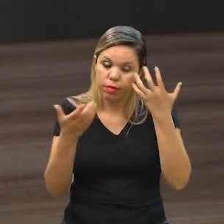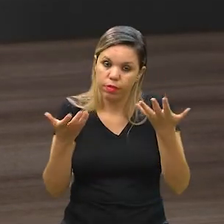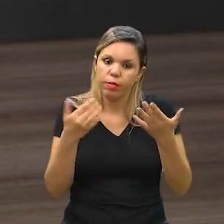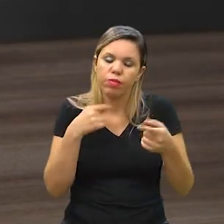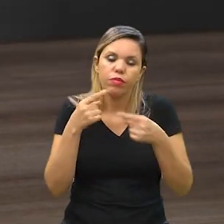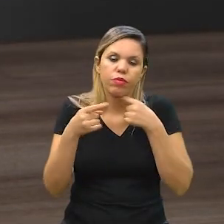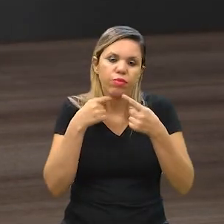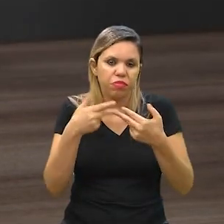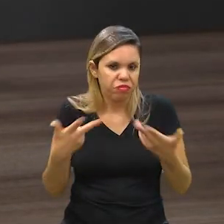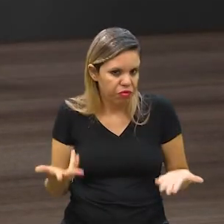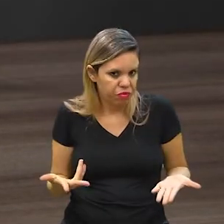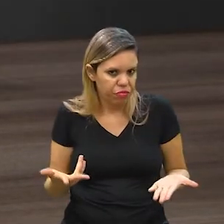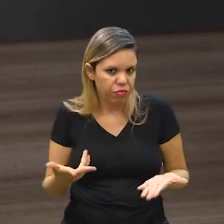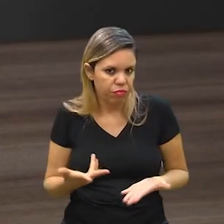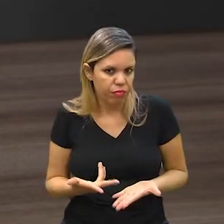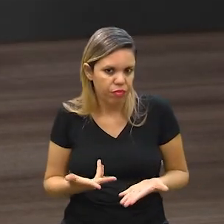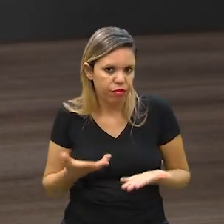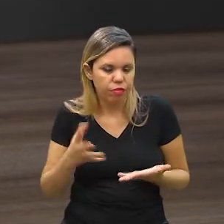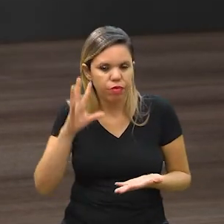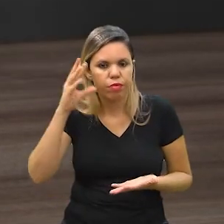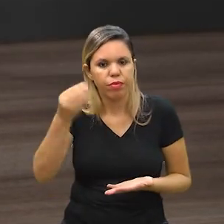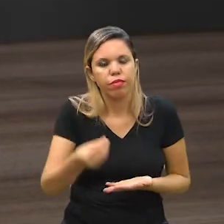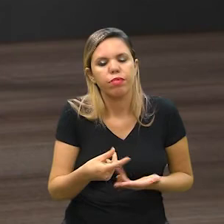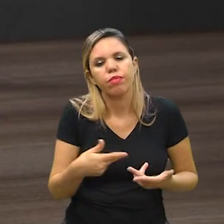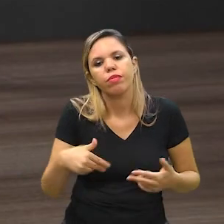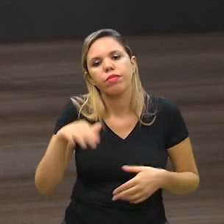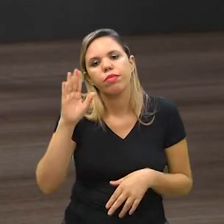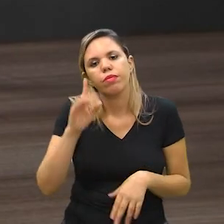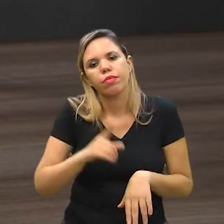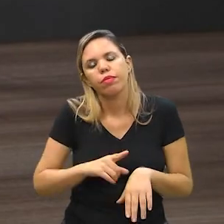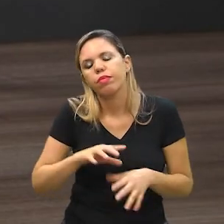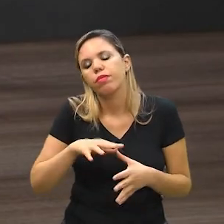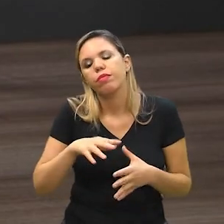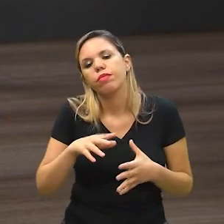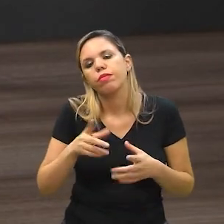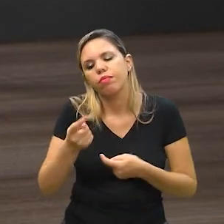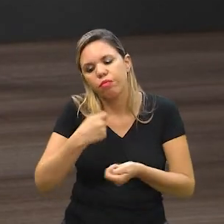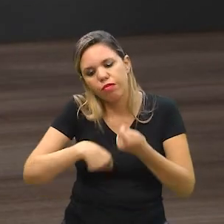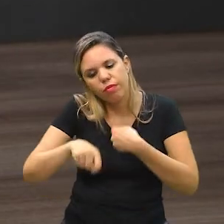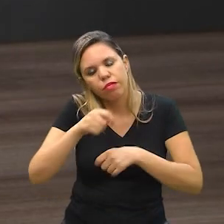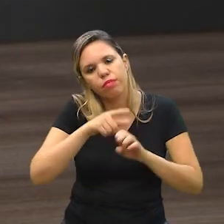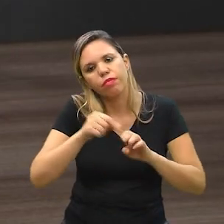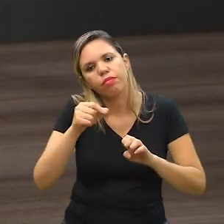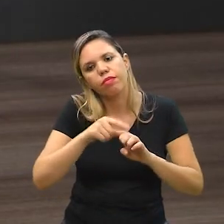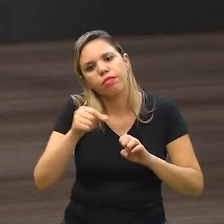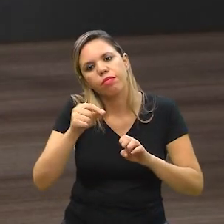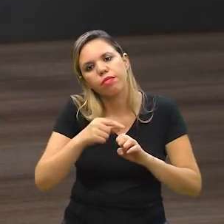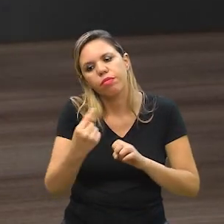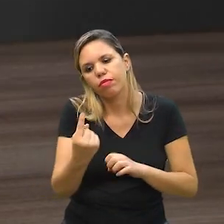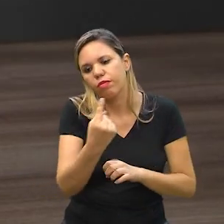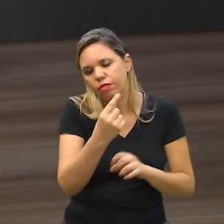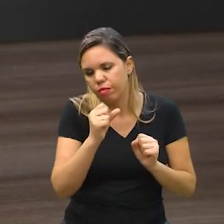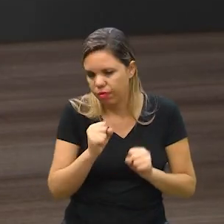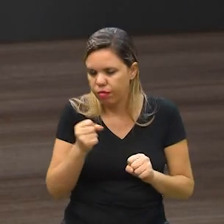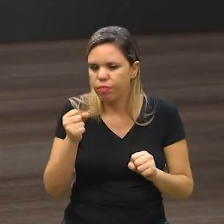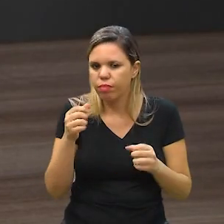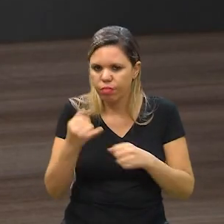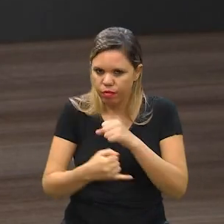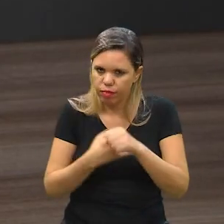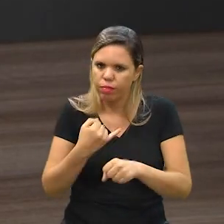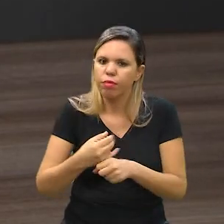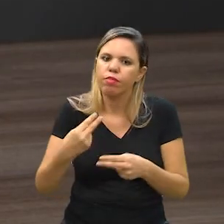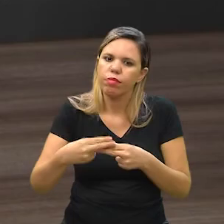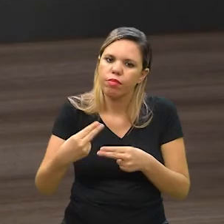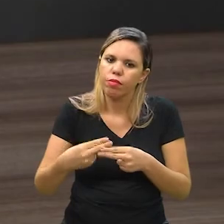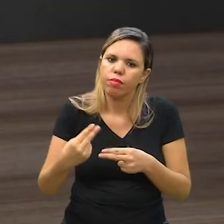e queira tirar alguma dúvida ou queira entender um pouquinho mais desse mundo do microempreendedor individual, pode entrar no site